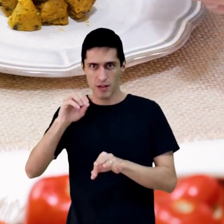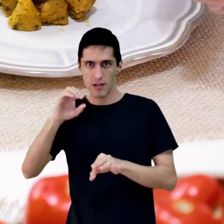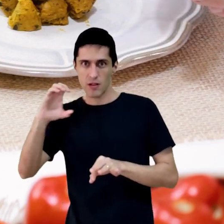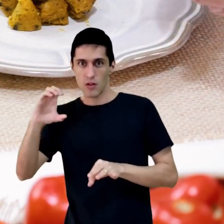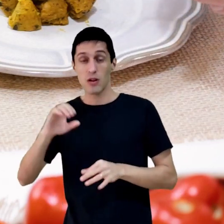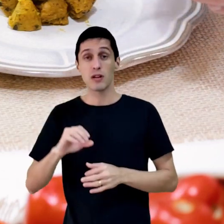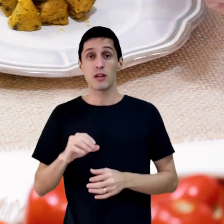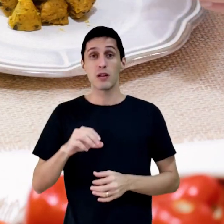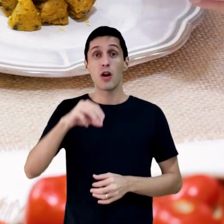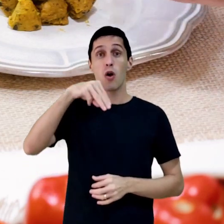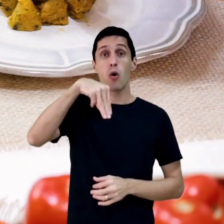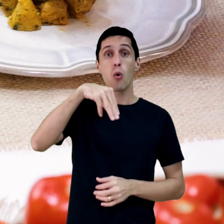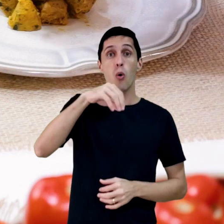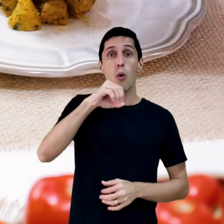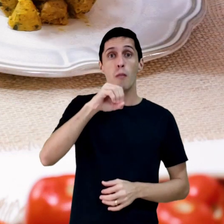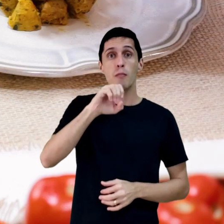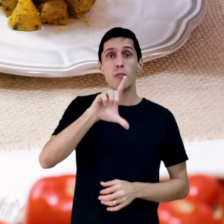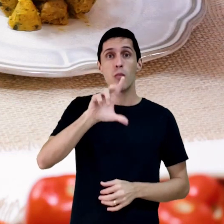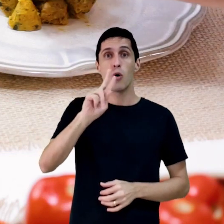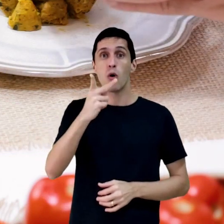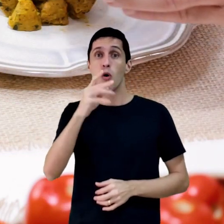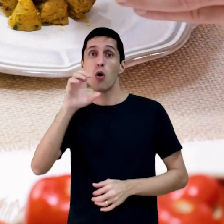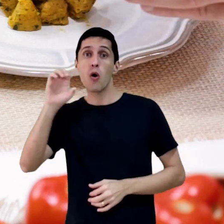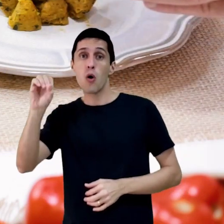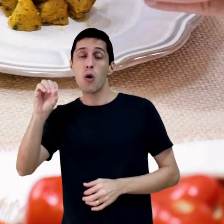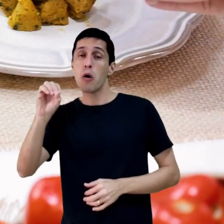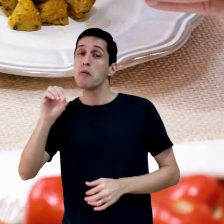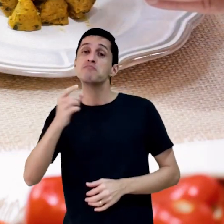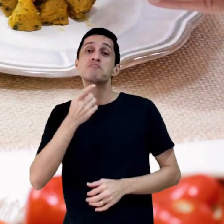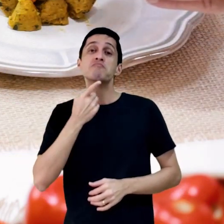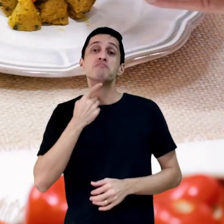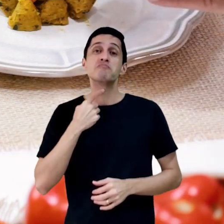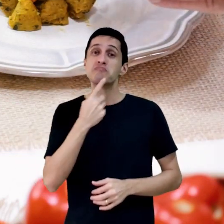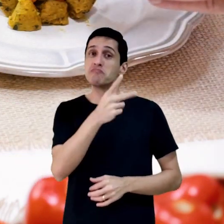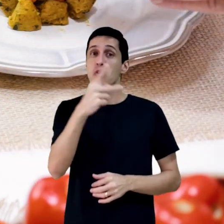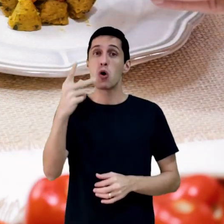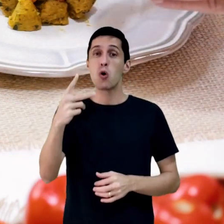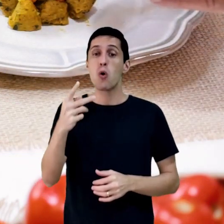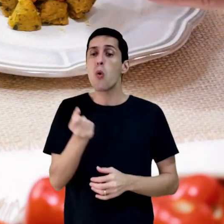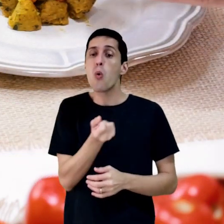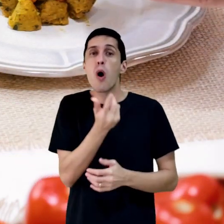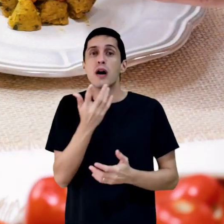O molho fica a critério de vocês a quantidade, tá, ó.